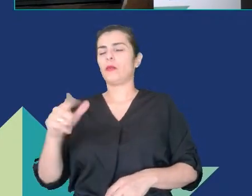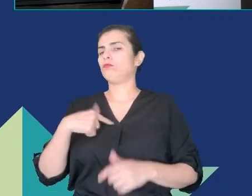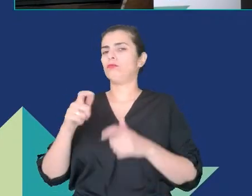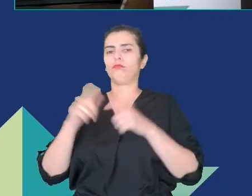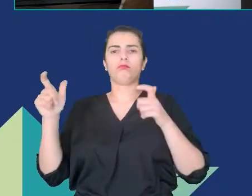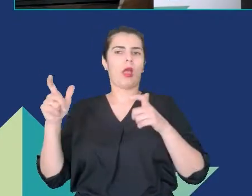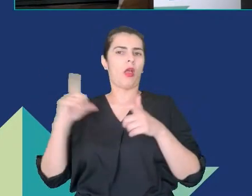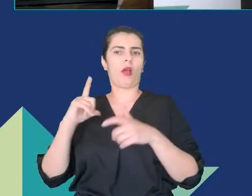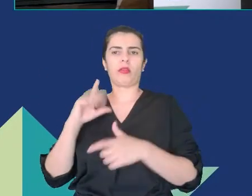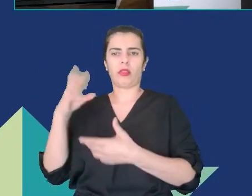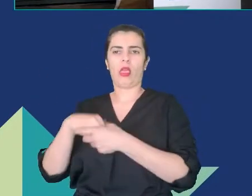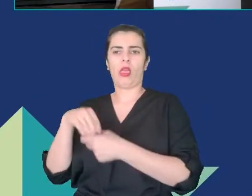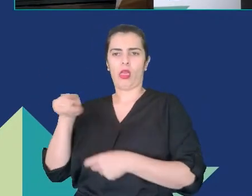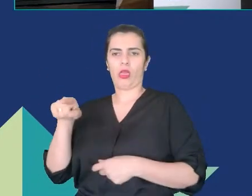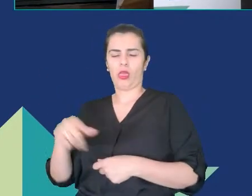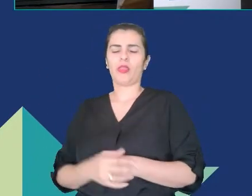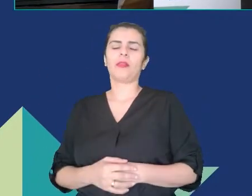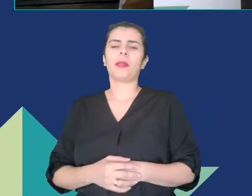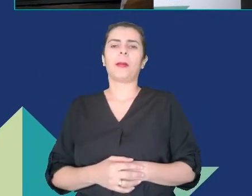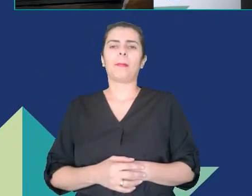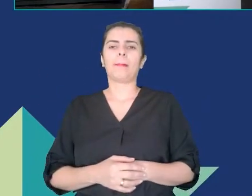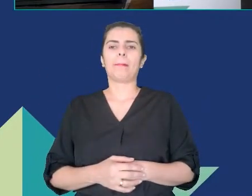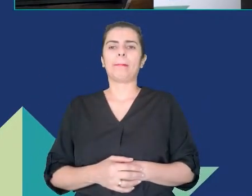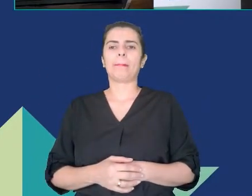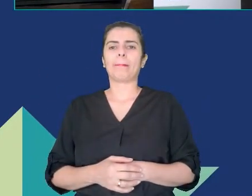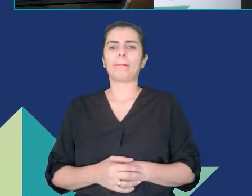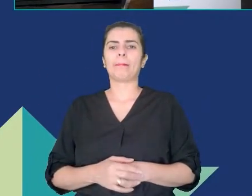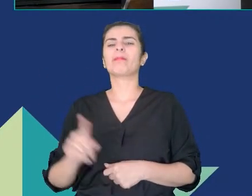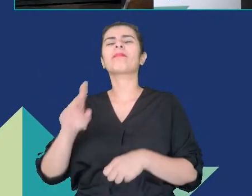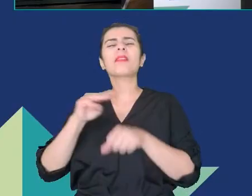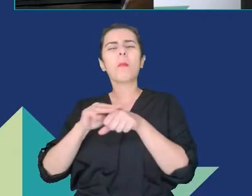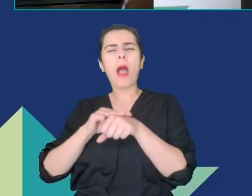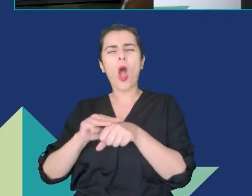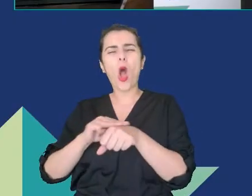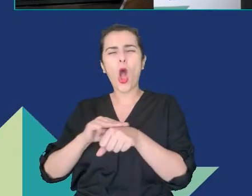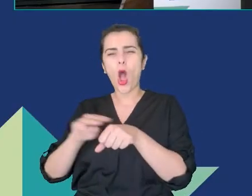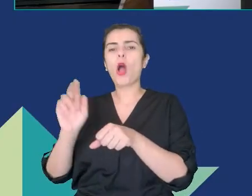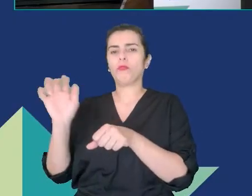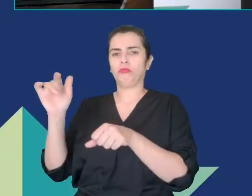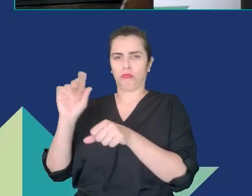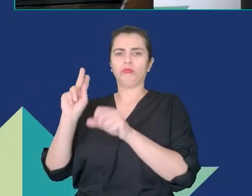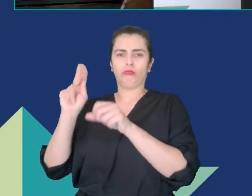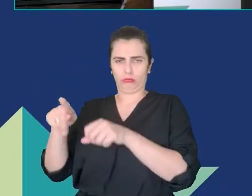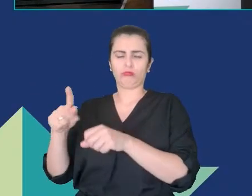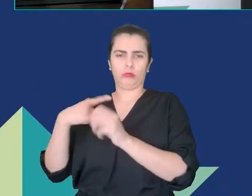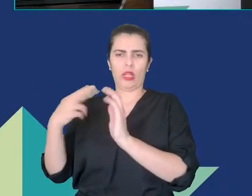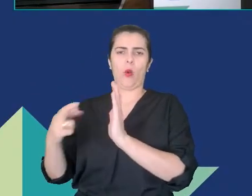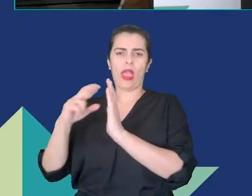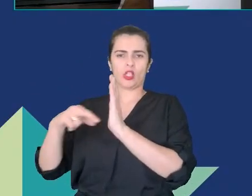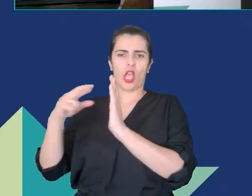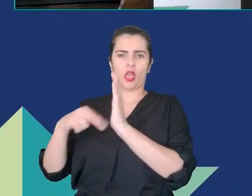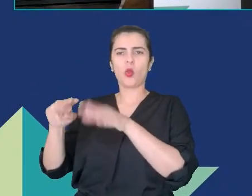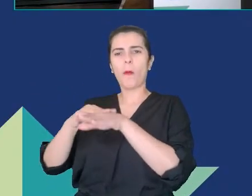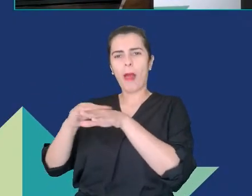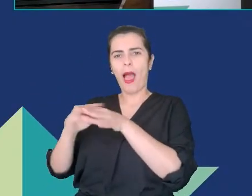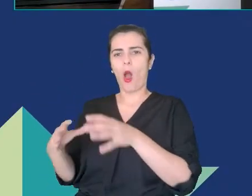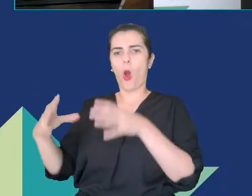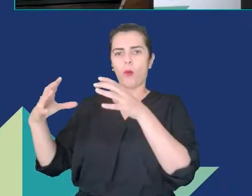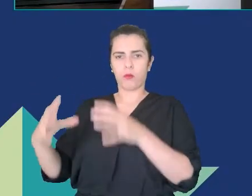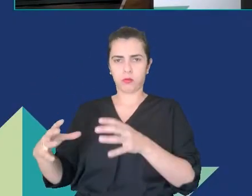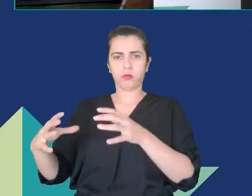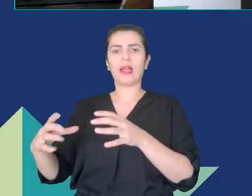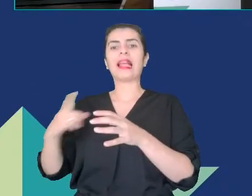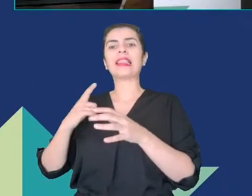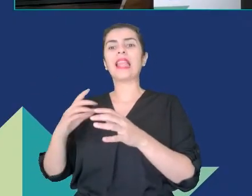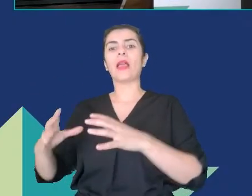parte em marrom realmente é o rejeito, ela compartilha a sua área com o estéreo também